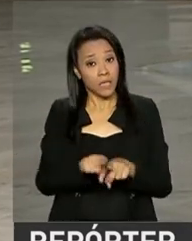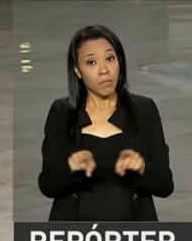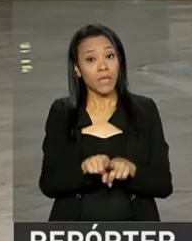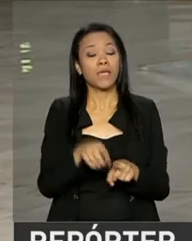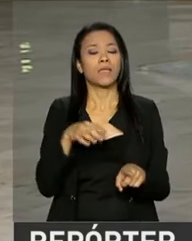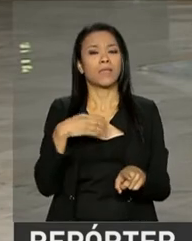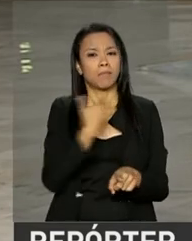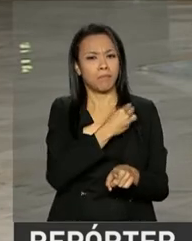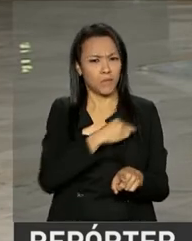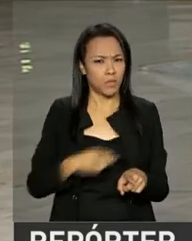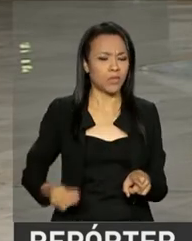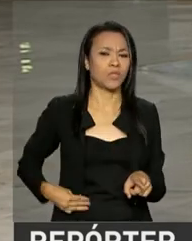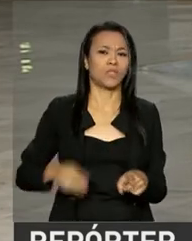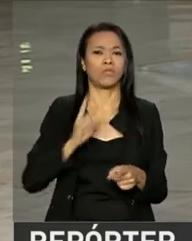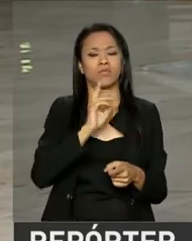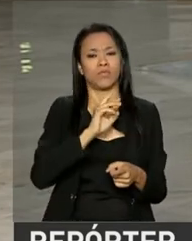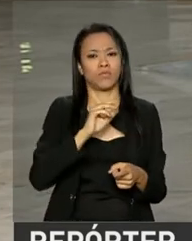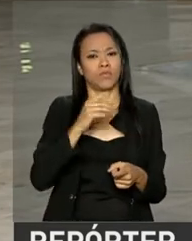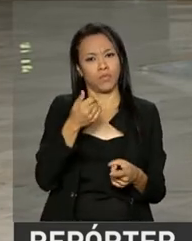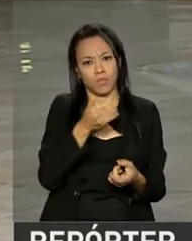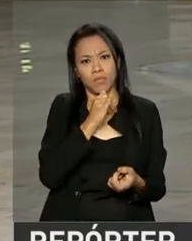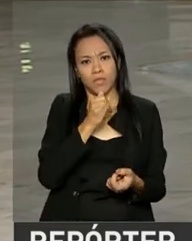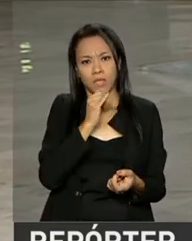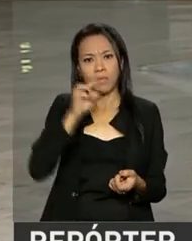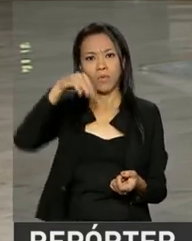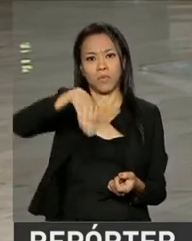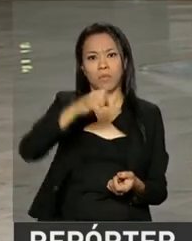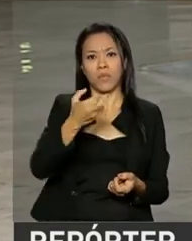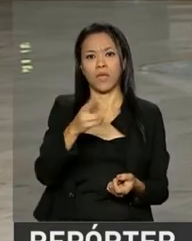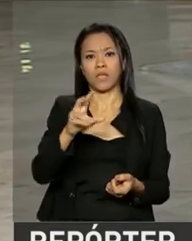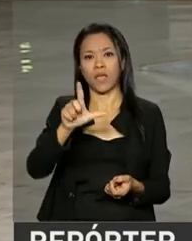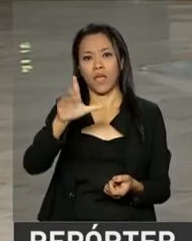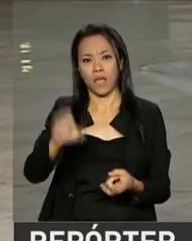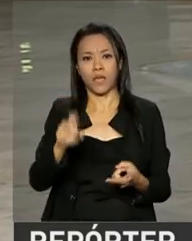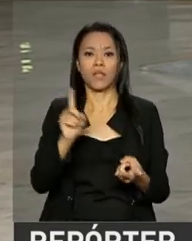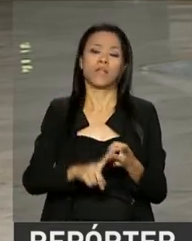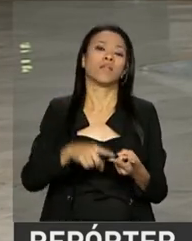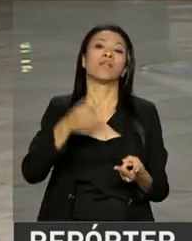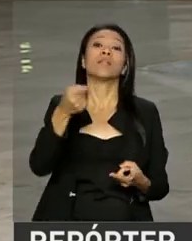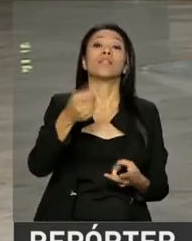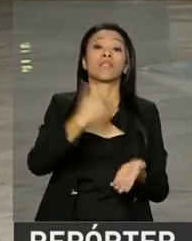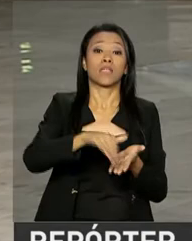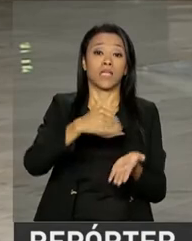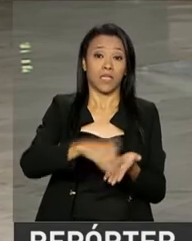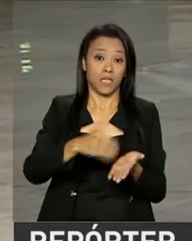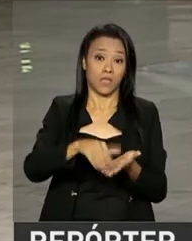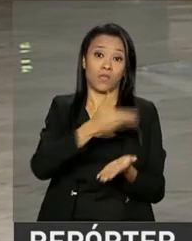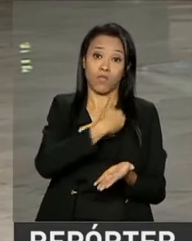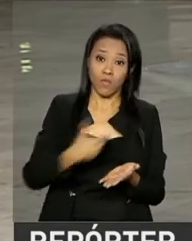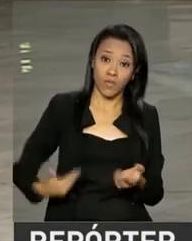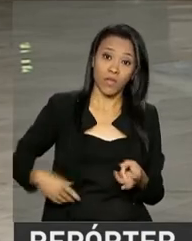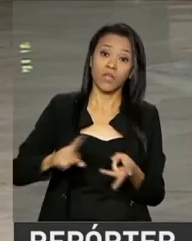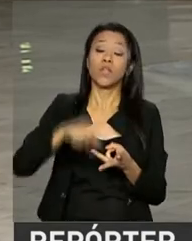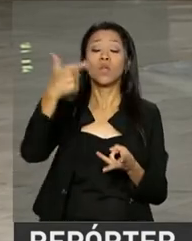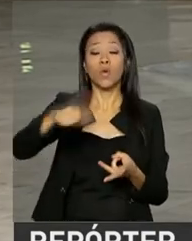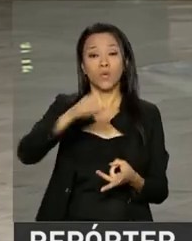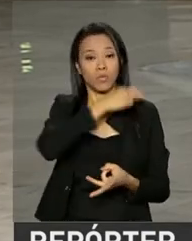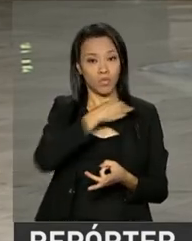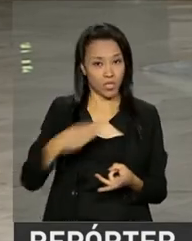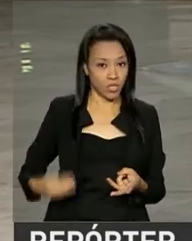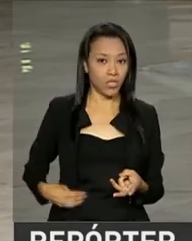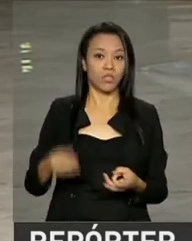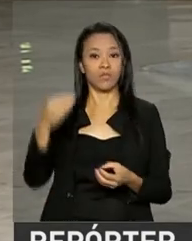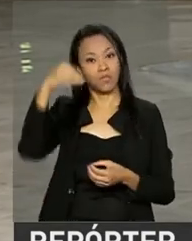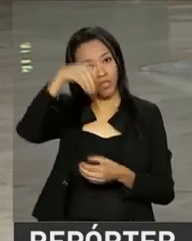ministros de governo entre eles o ministro henrique meirelles da fazenda ministro antónio vai sair da secretaria de governo eo ministro chefe da casa